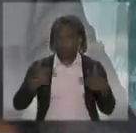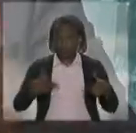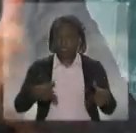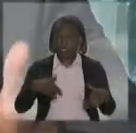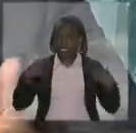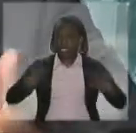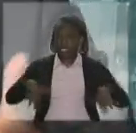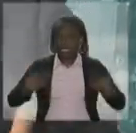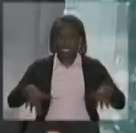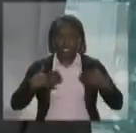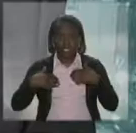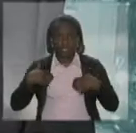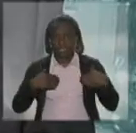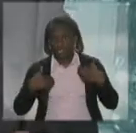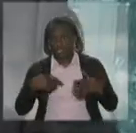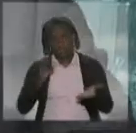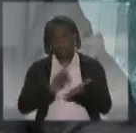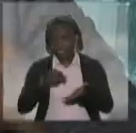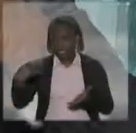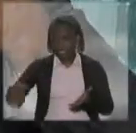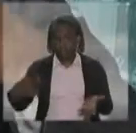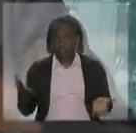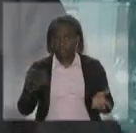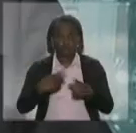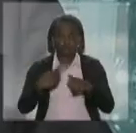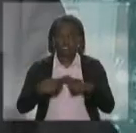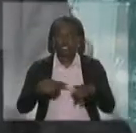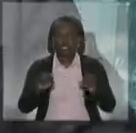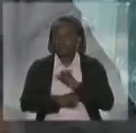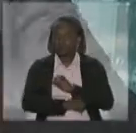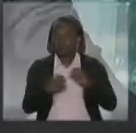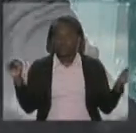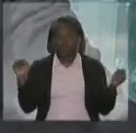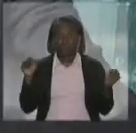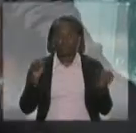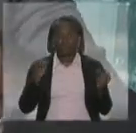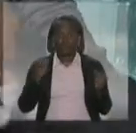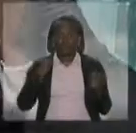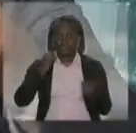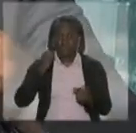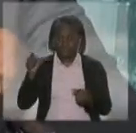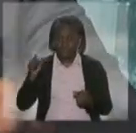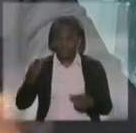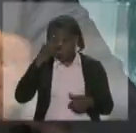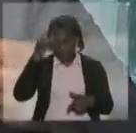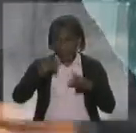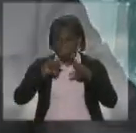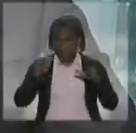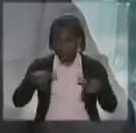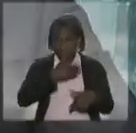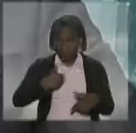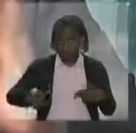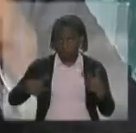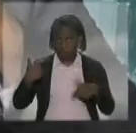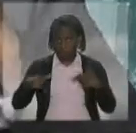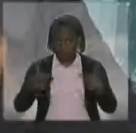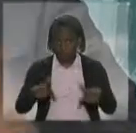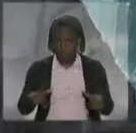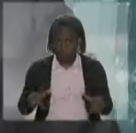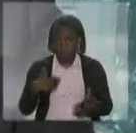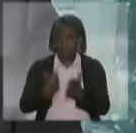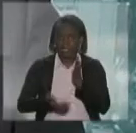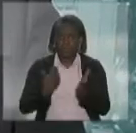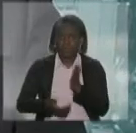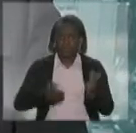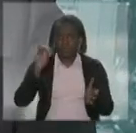desesperado com razão porque é impossível fazer com que o servidor público do estado do rio de janeiro perca